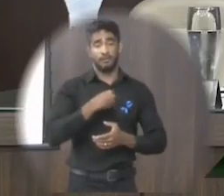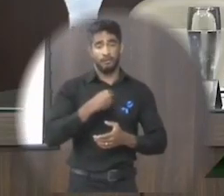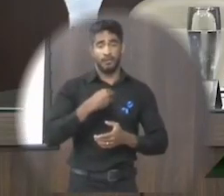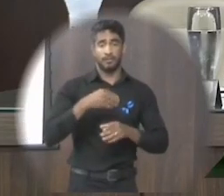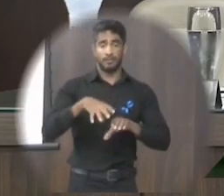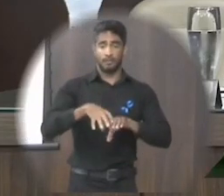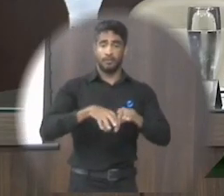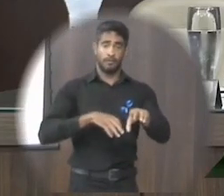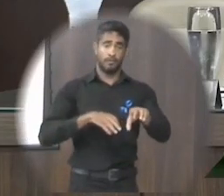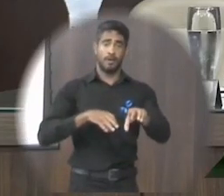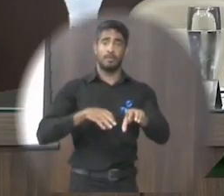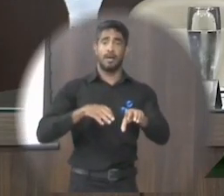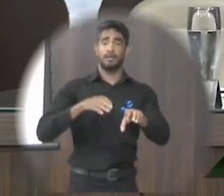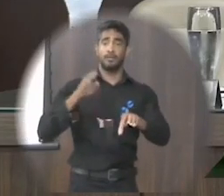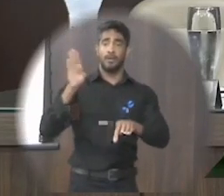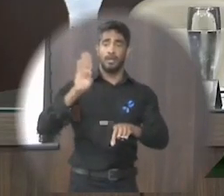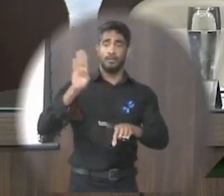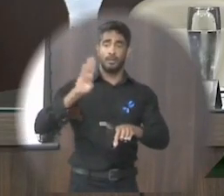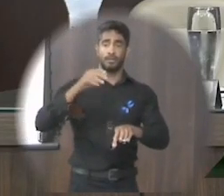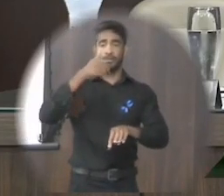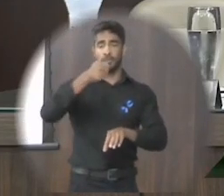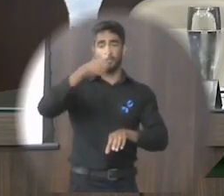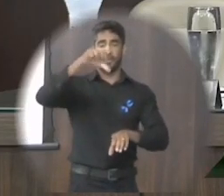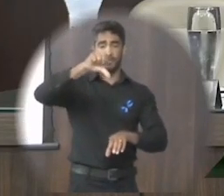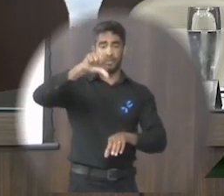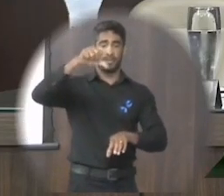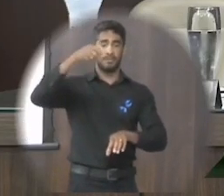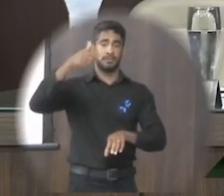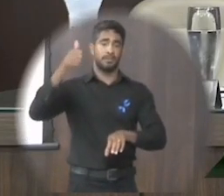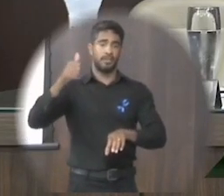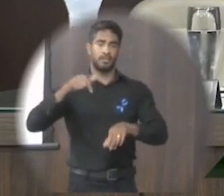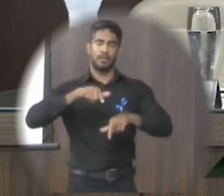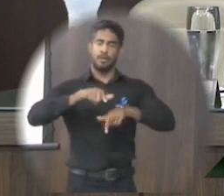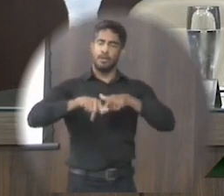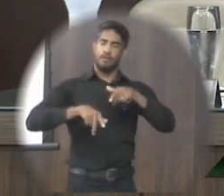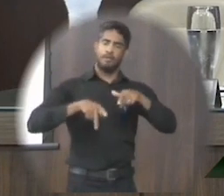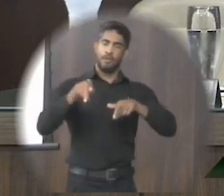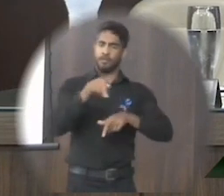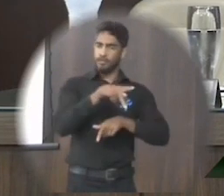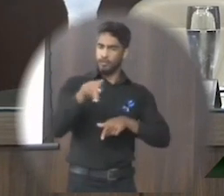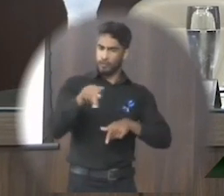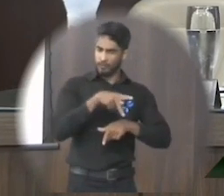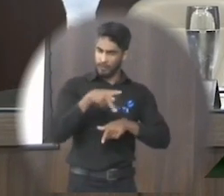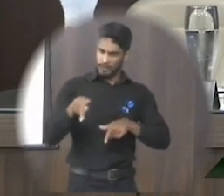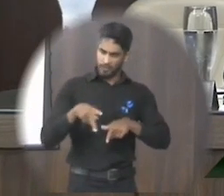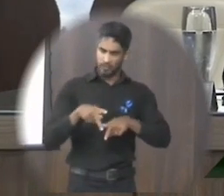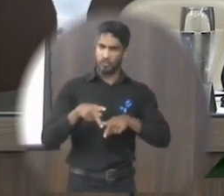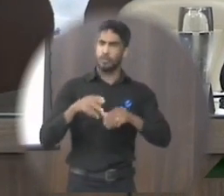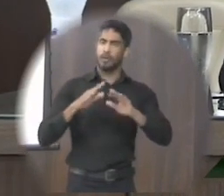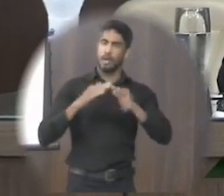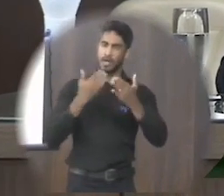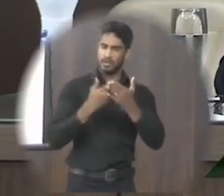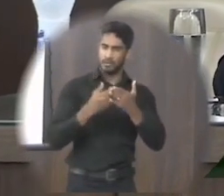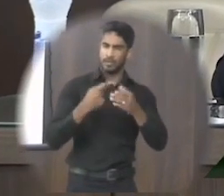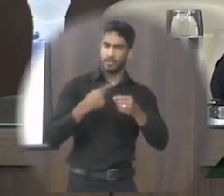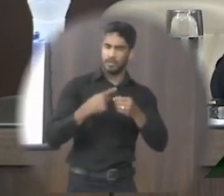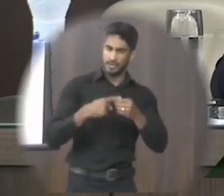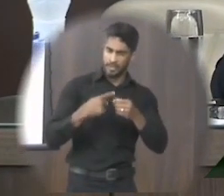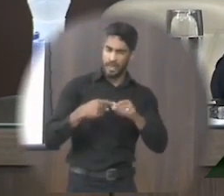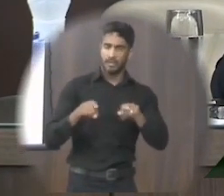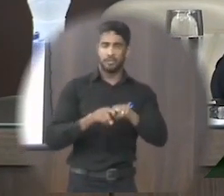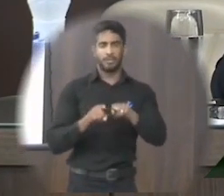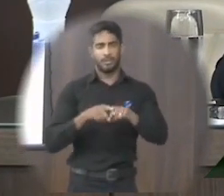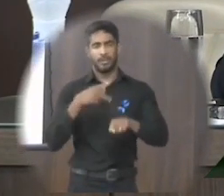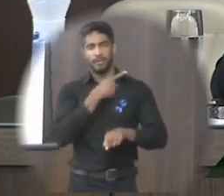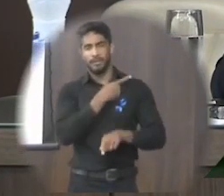pelo IMONS em 1993, foi professor em escola pública da nossa cidade, foi presidente da ACIJAN, Associação Comercial e Empresarial